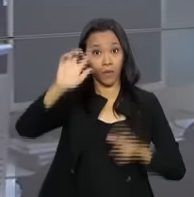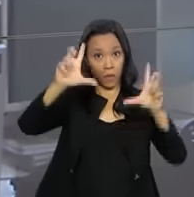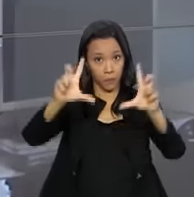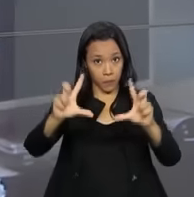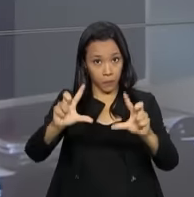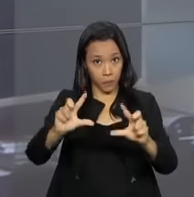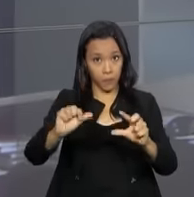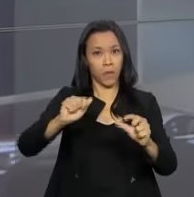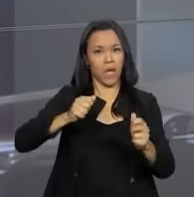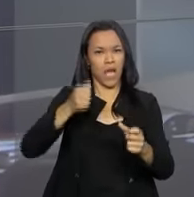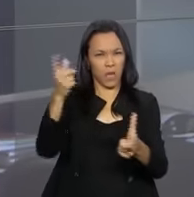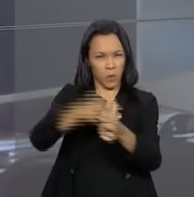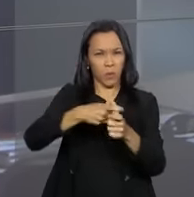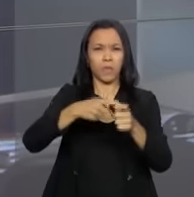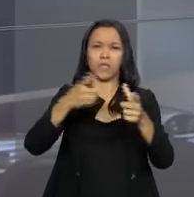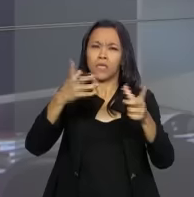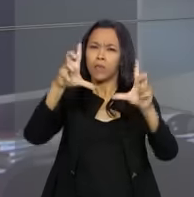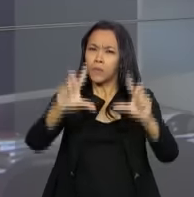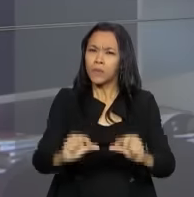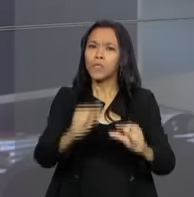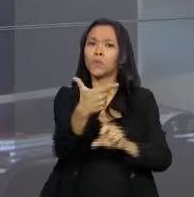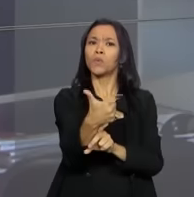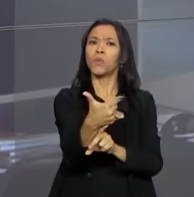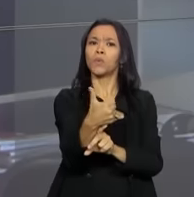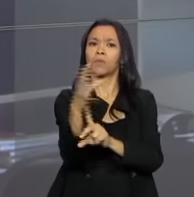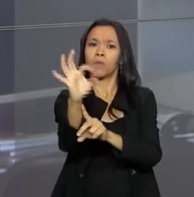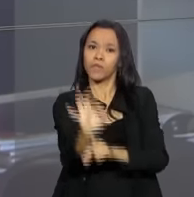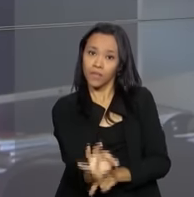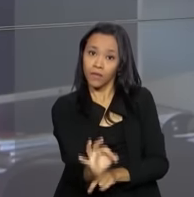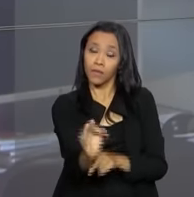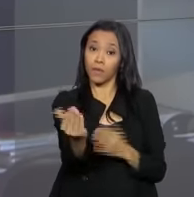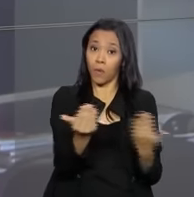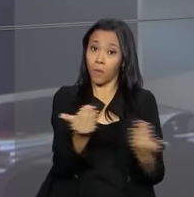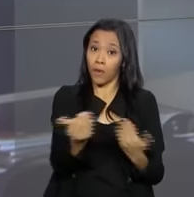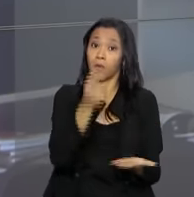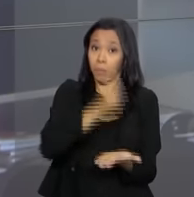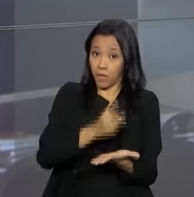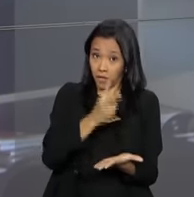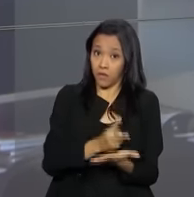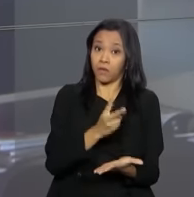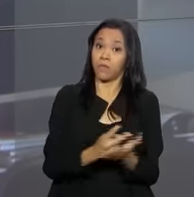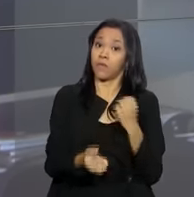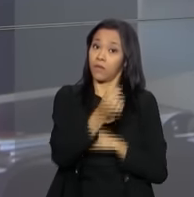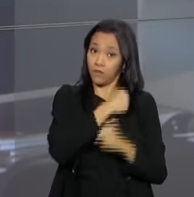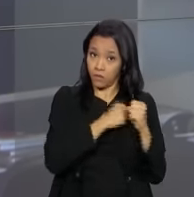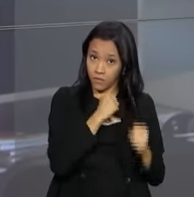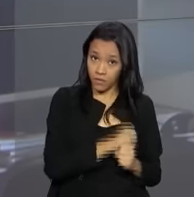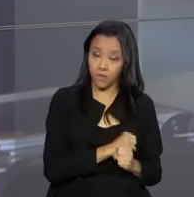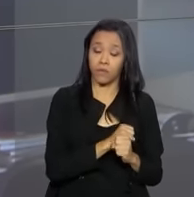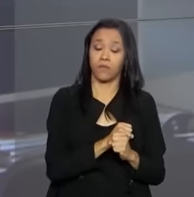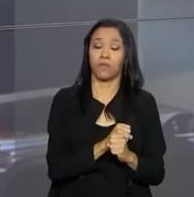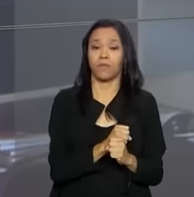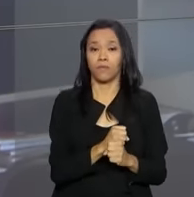deste ano, os gastos reduziram 12% em relação ao mesmo período do ano